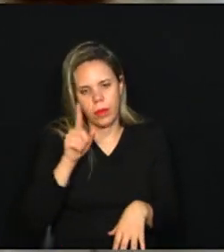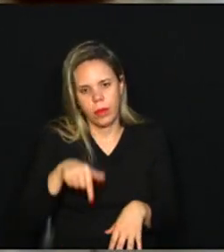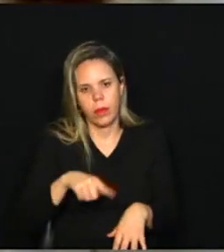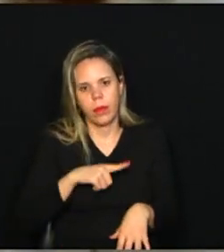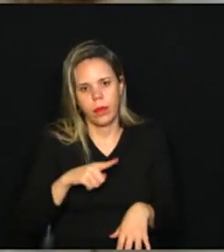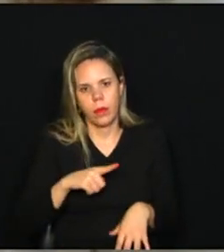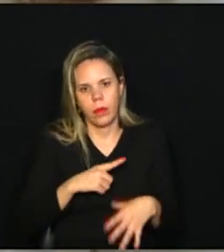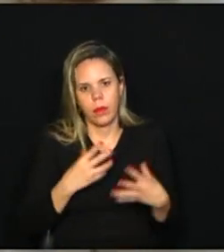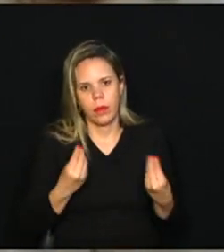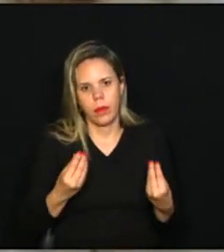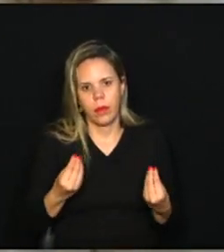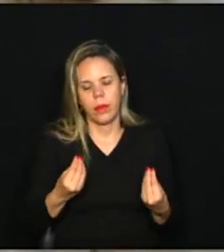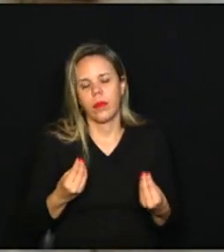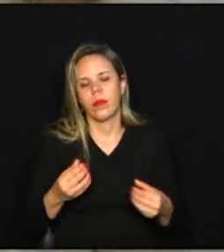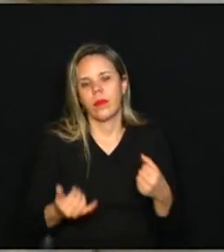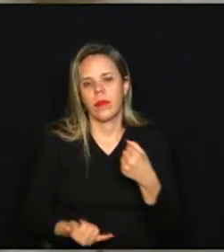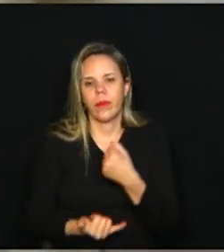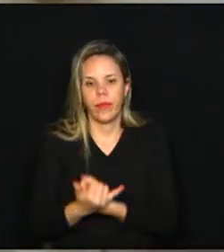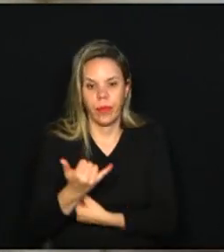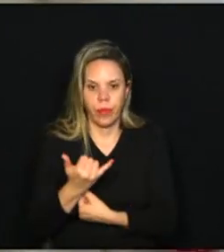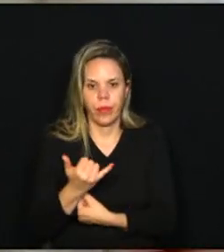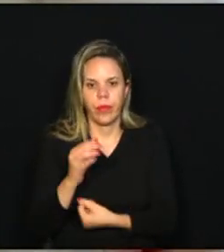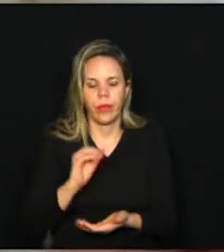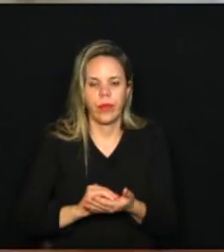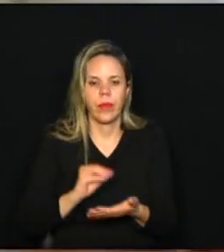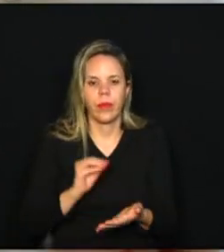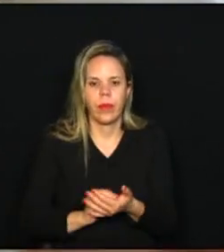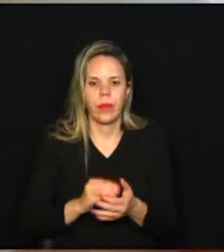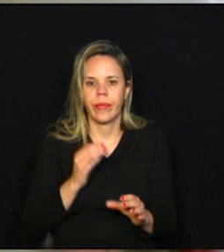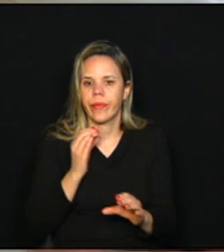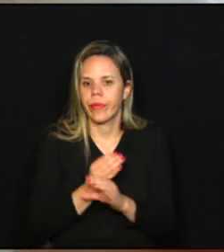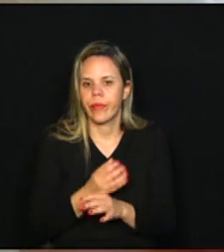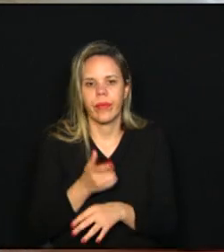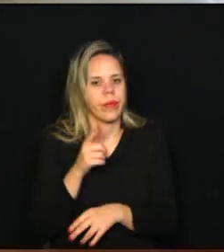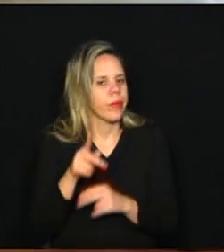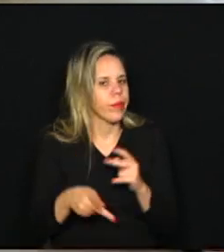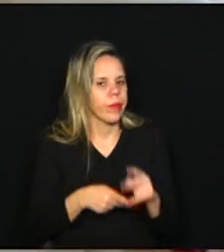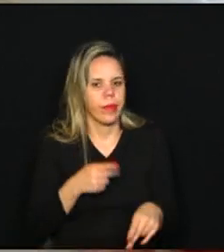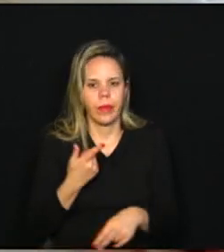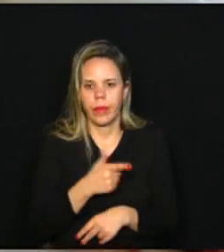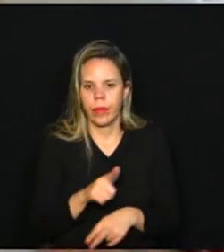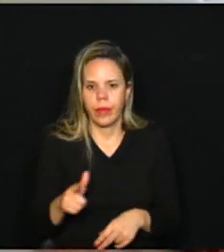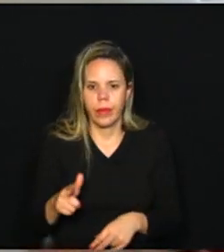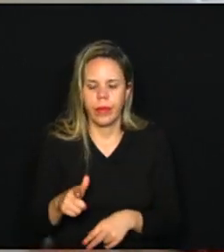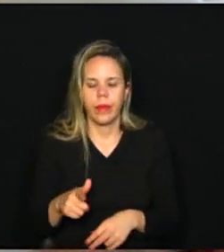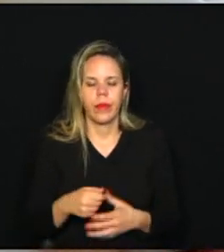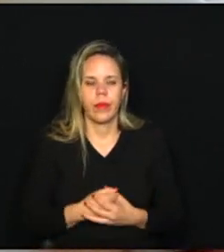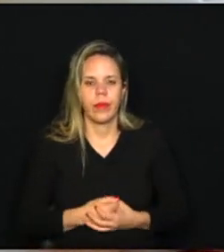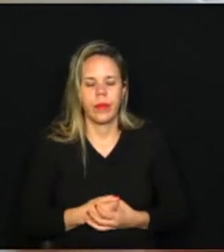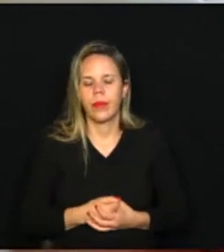estado muito falha, né? As pessoas não têm a capacidade de gerenciamento de